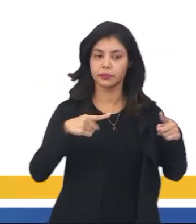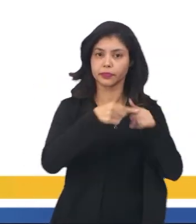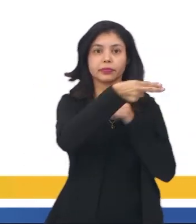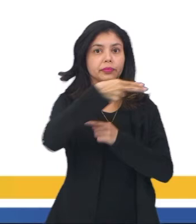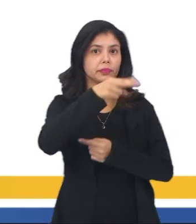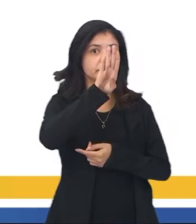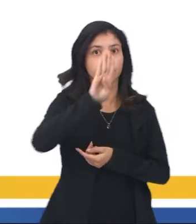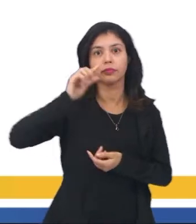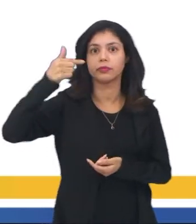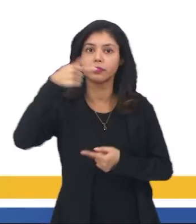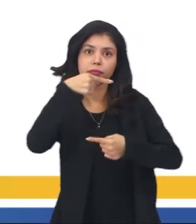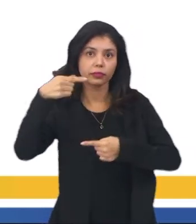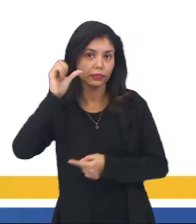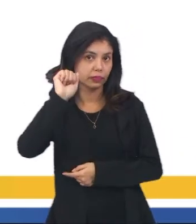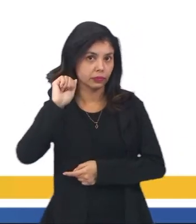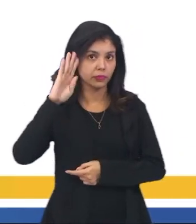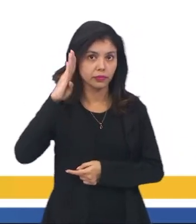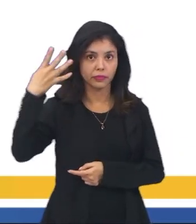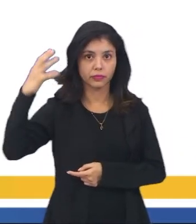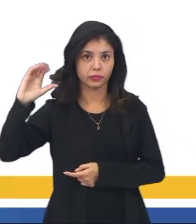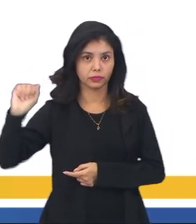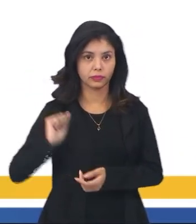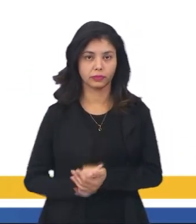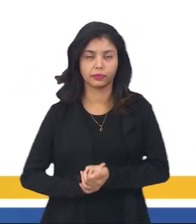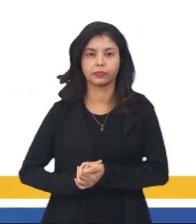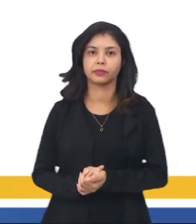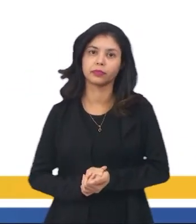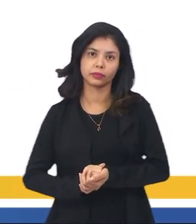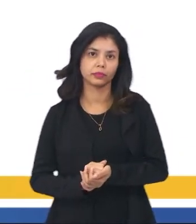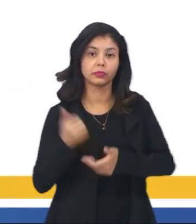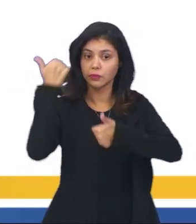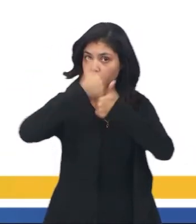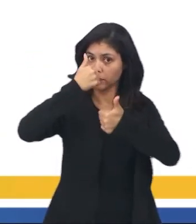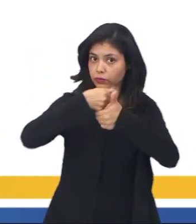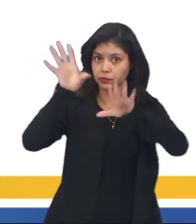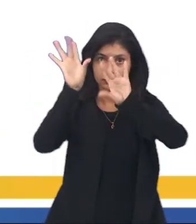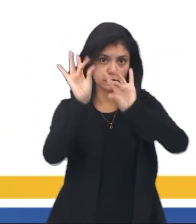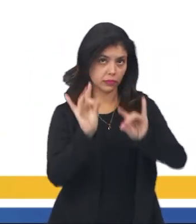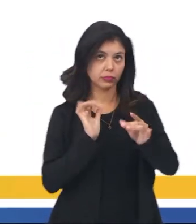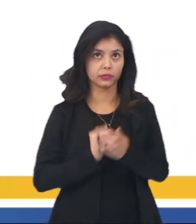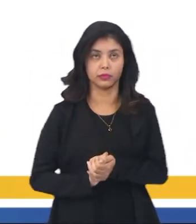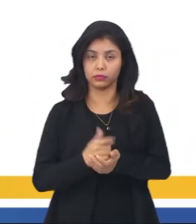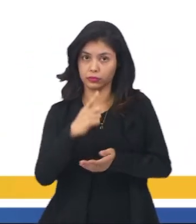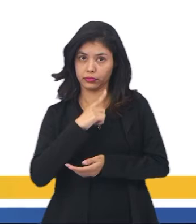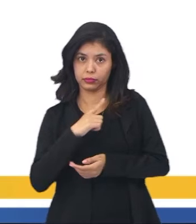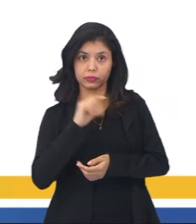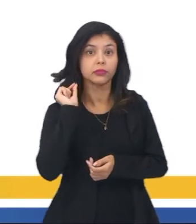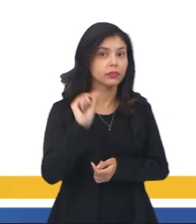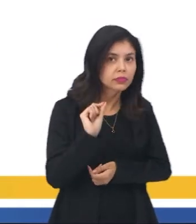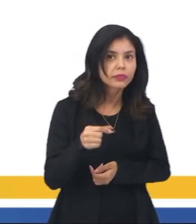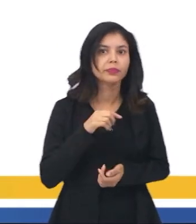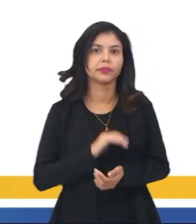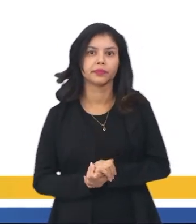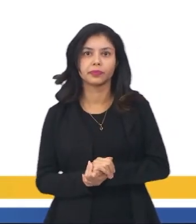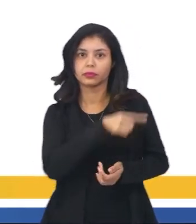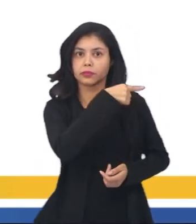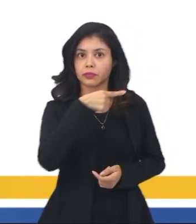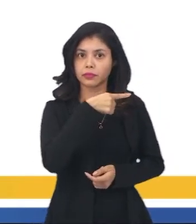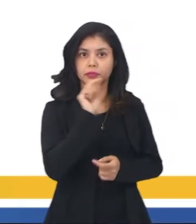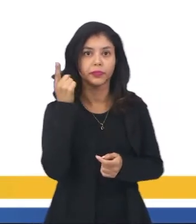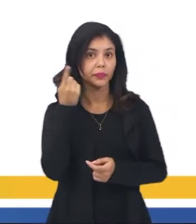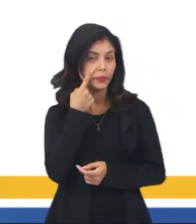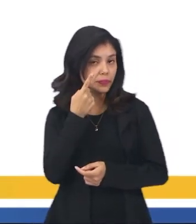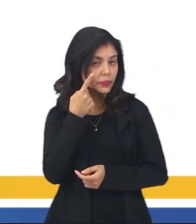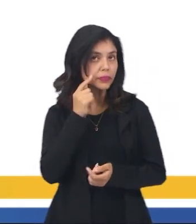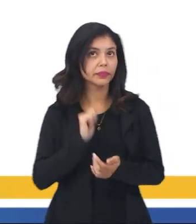discriminante. Delta igual a b² menos 4ac. Substituindo, nós vamos ter o que, professor? Né? Vamos